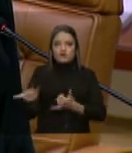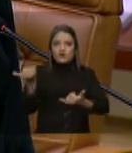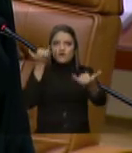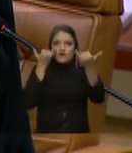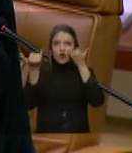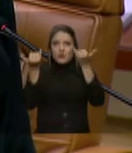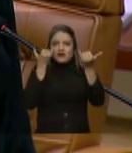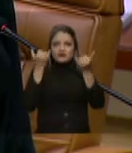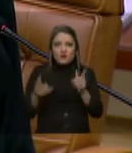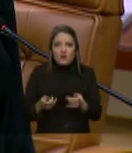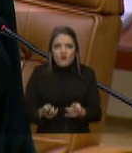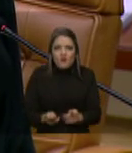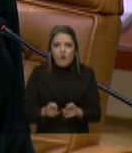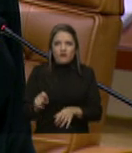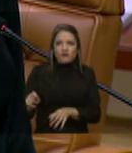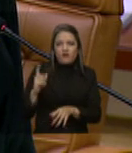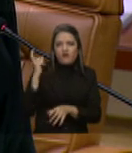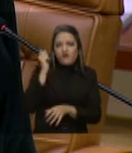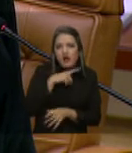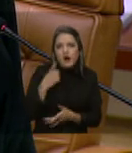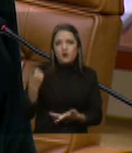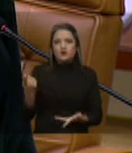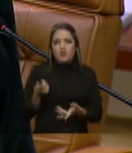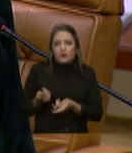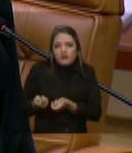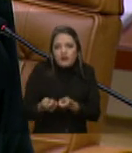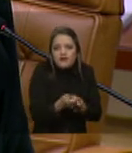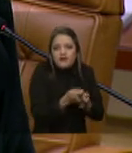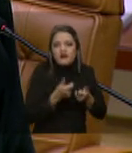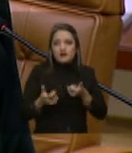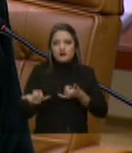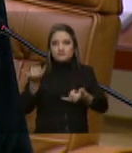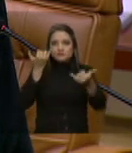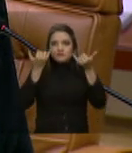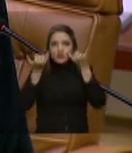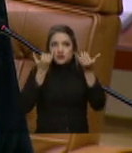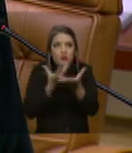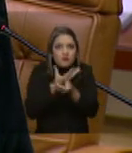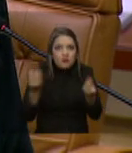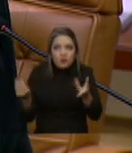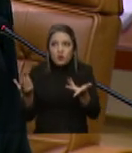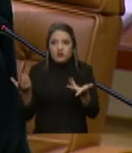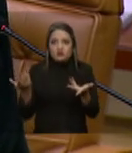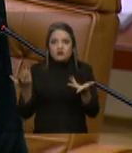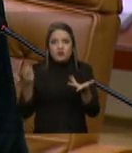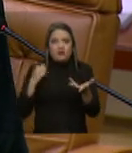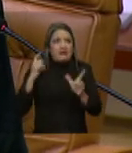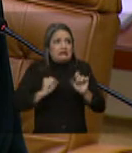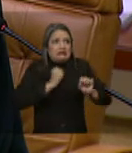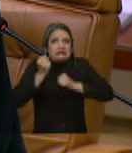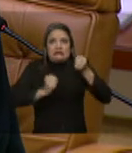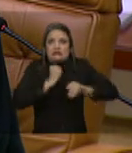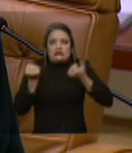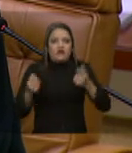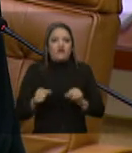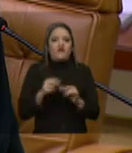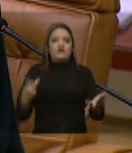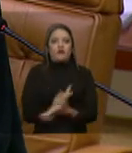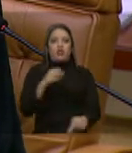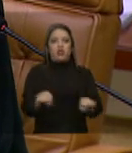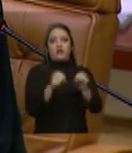desinformações é por como sempre nos ensina corretamente por mentiras não